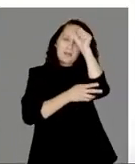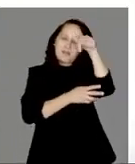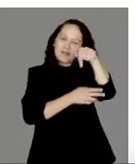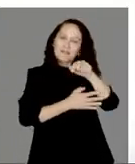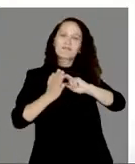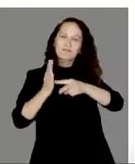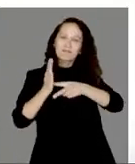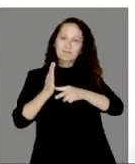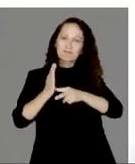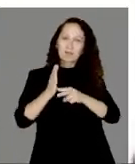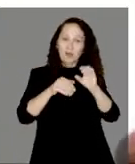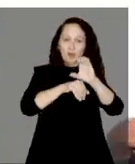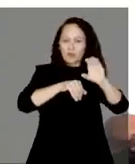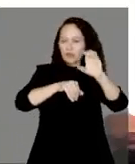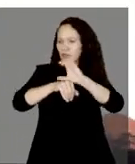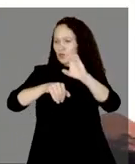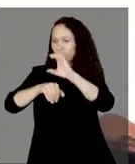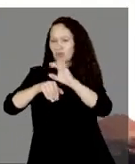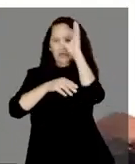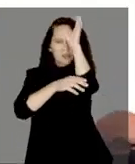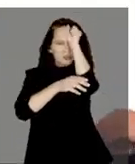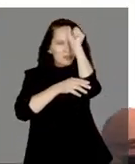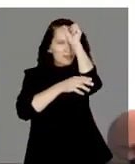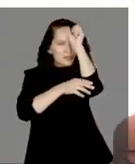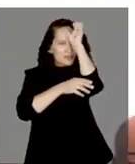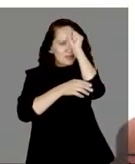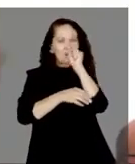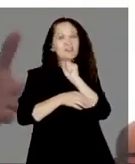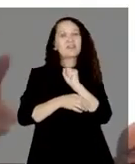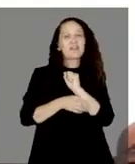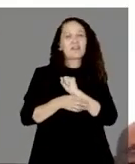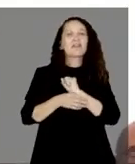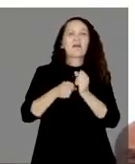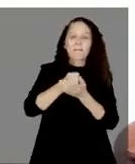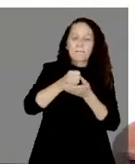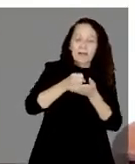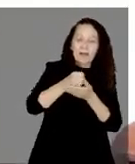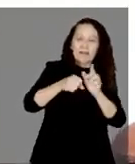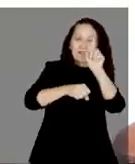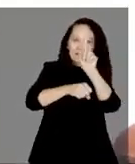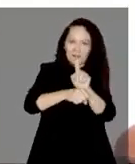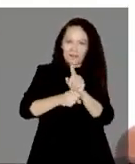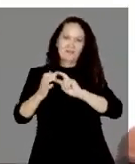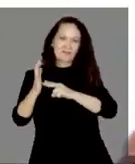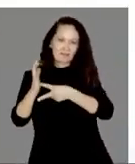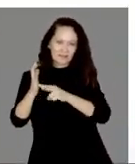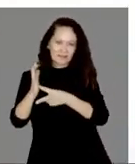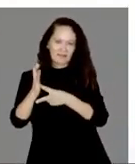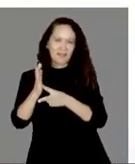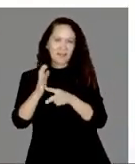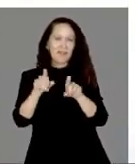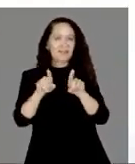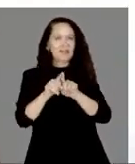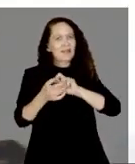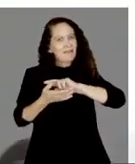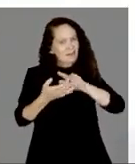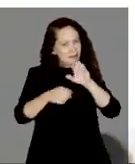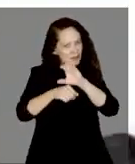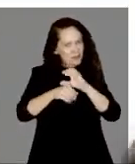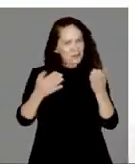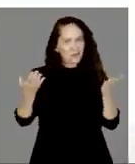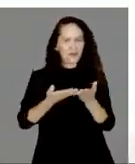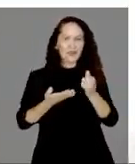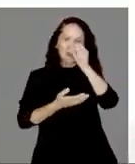para nós podermos celebrar a vida. Quanto tempo nós não estamos juntos? Esse momento de pandemia, quanta